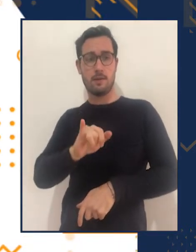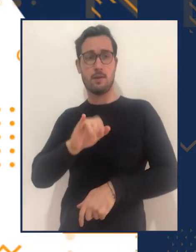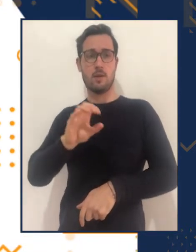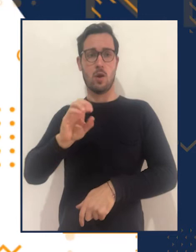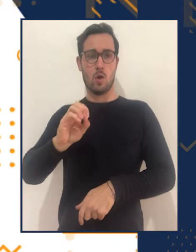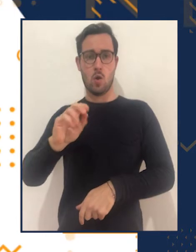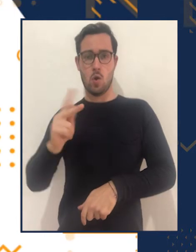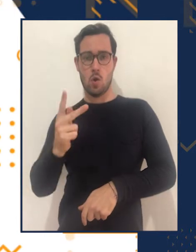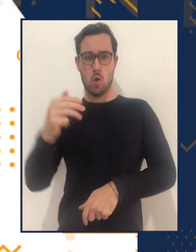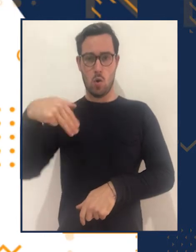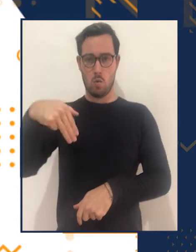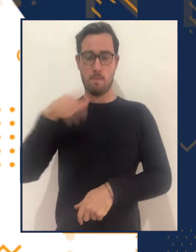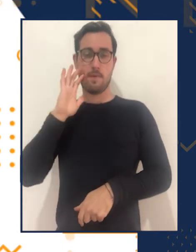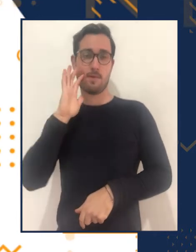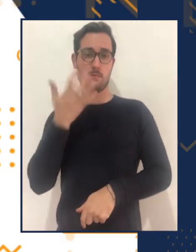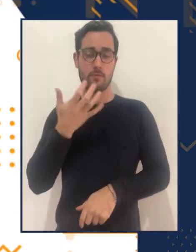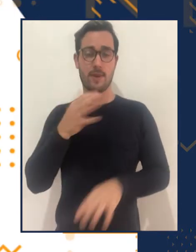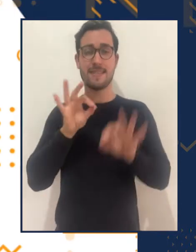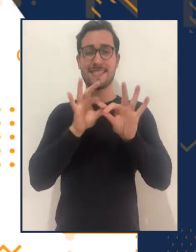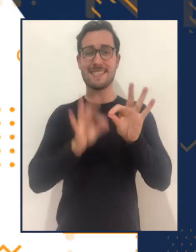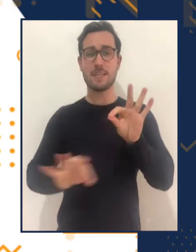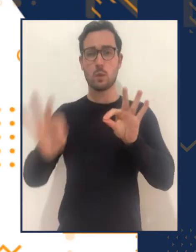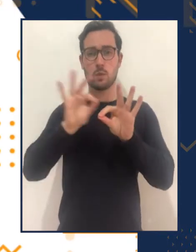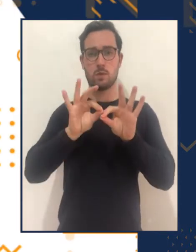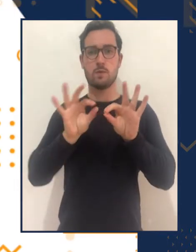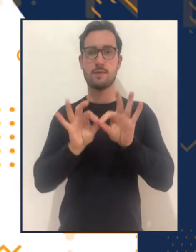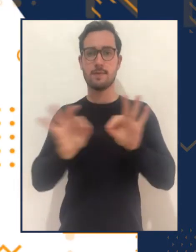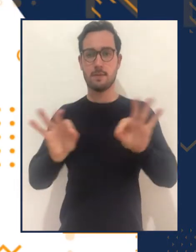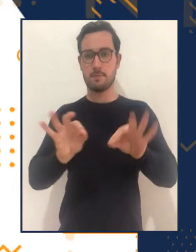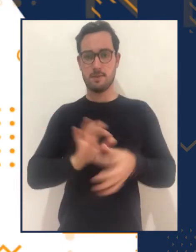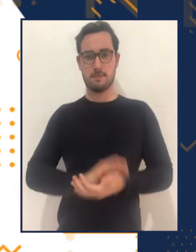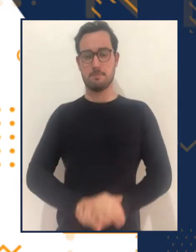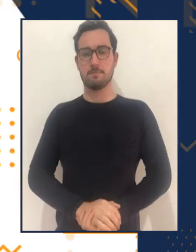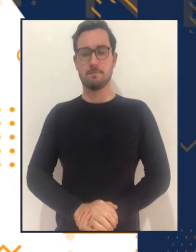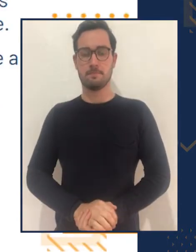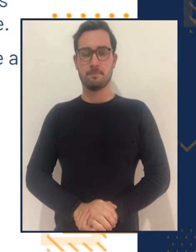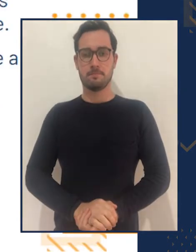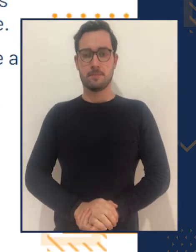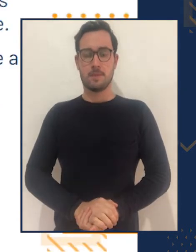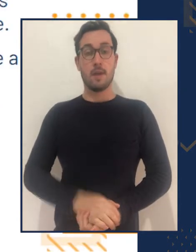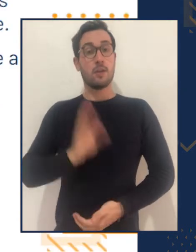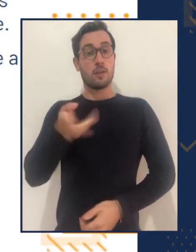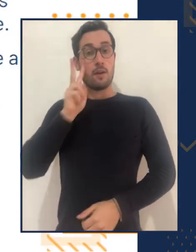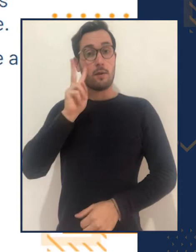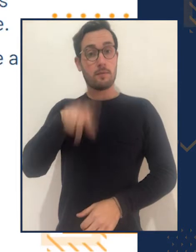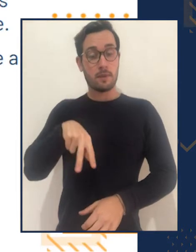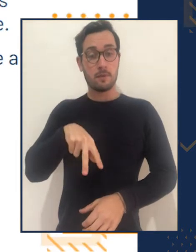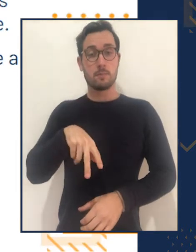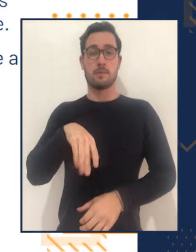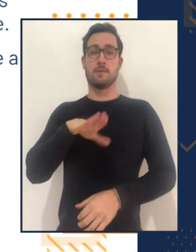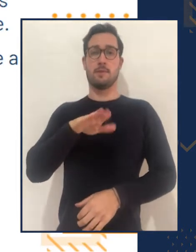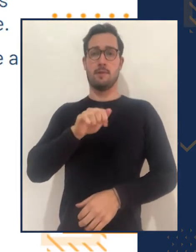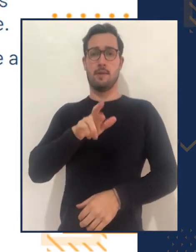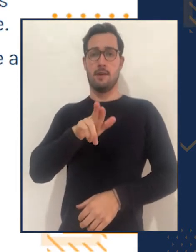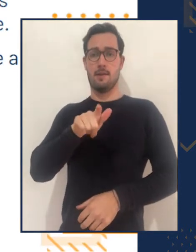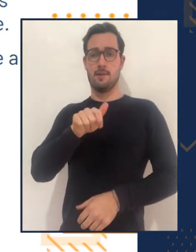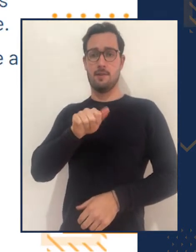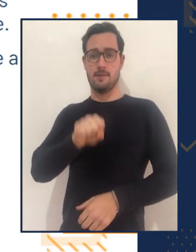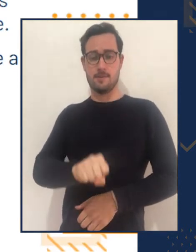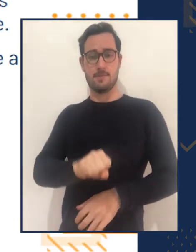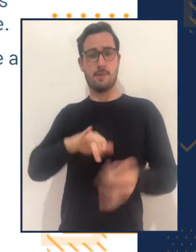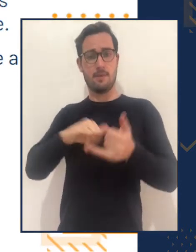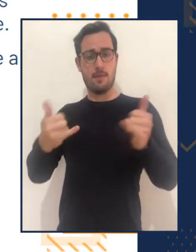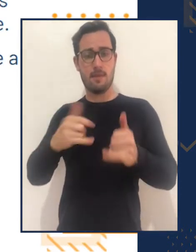Ohm para poder resolver circuitos simples. Bom, nós vimos que cargas elétricas em equilíbrio